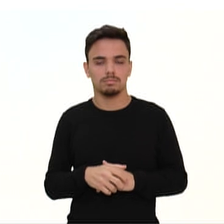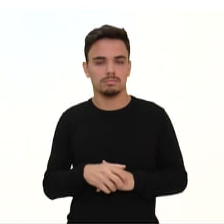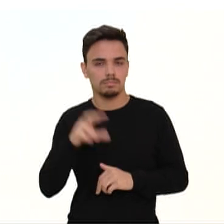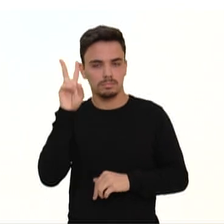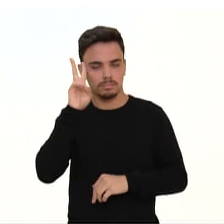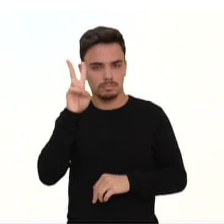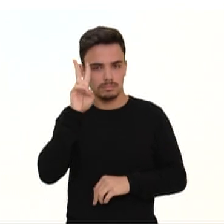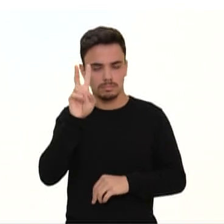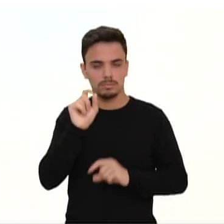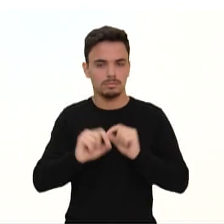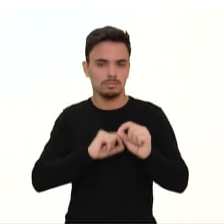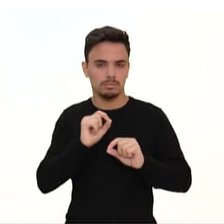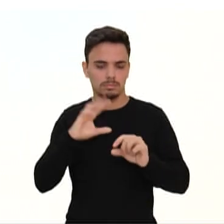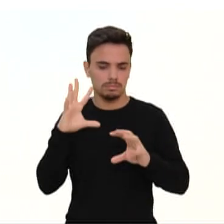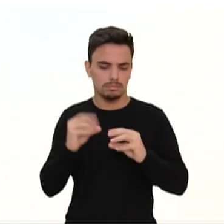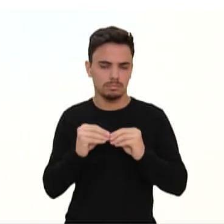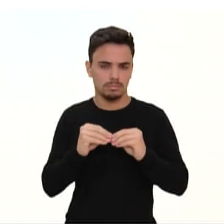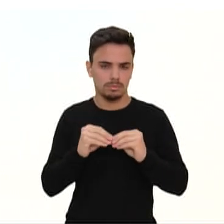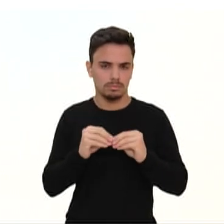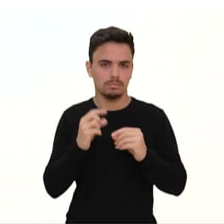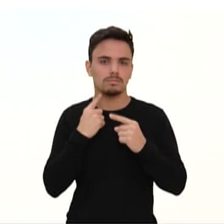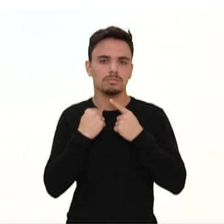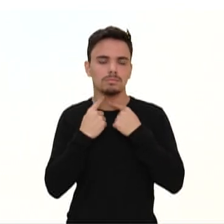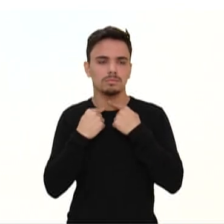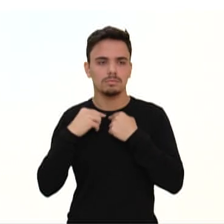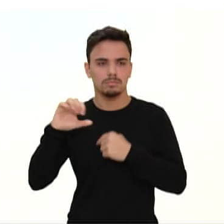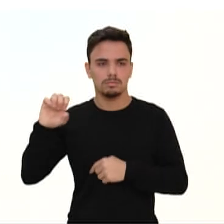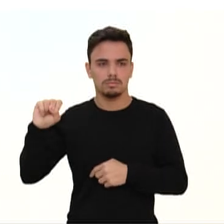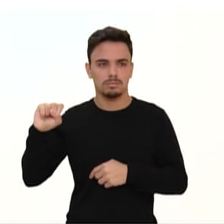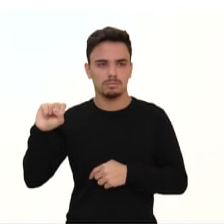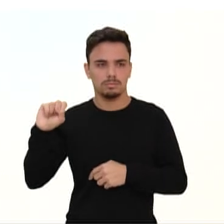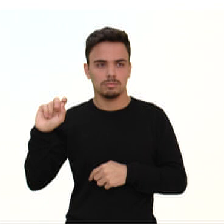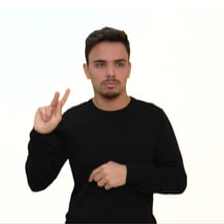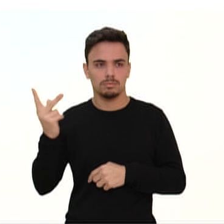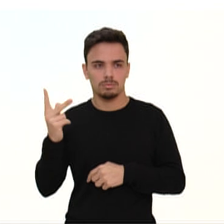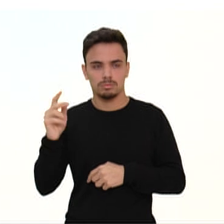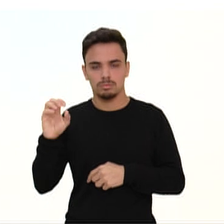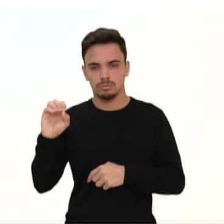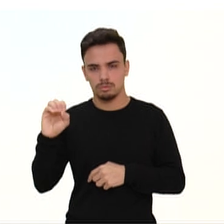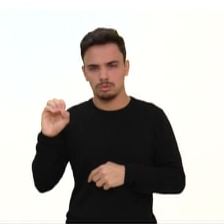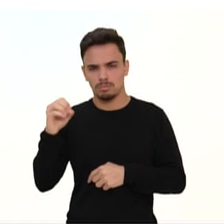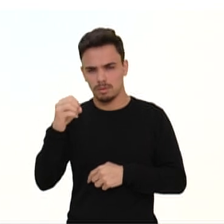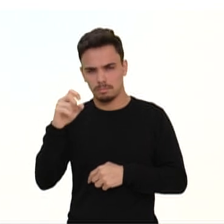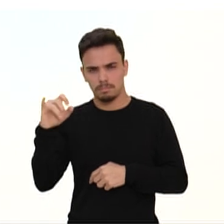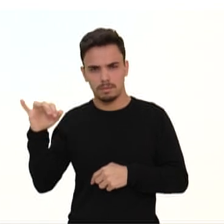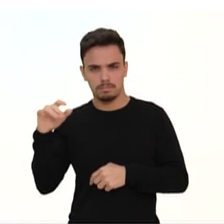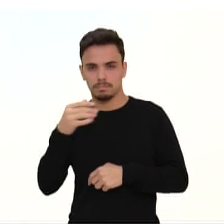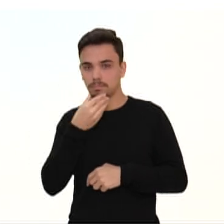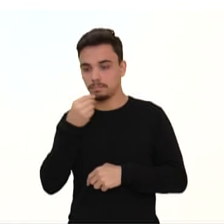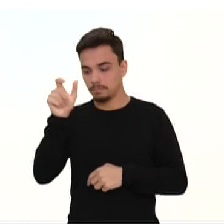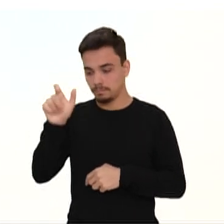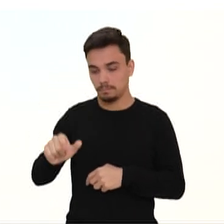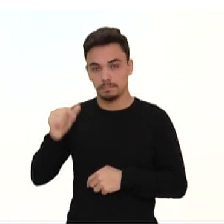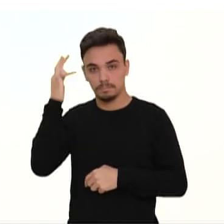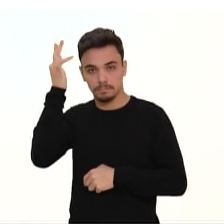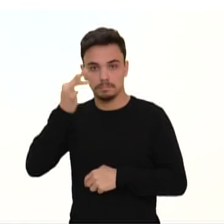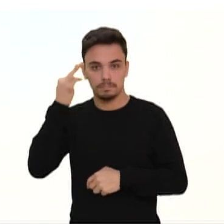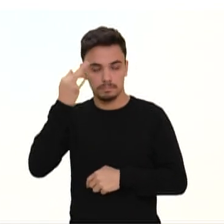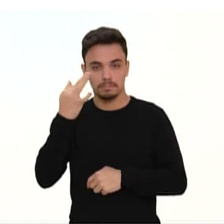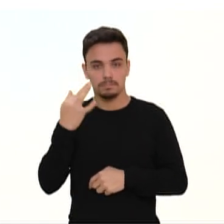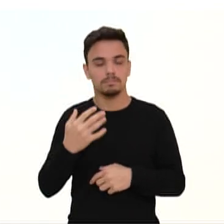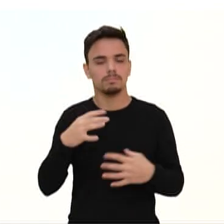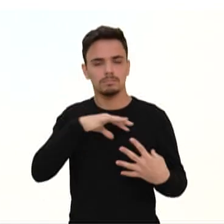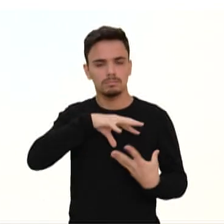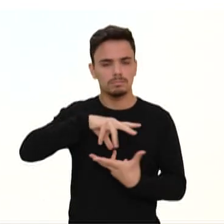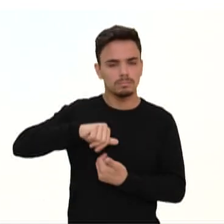Lembrando, um resumo breve do que é a vontade para Schopenhauer, então. Na obra O Mundo como Vontade de